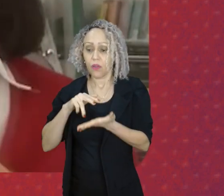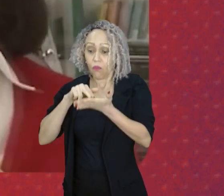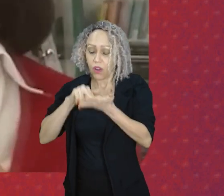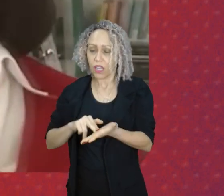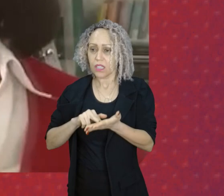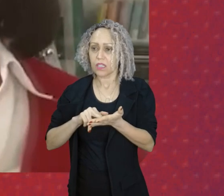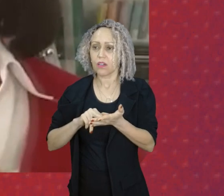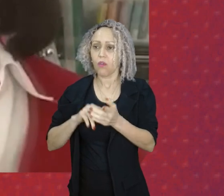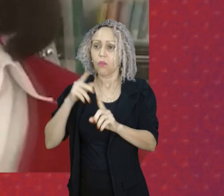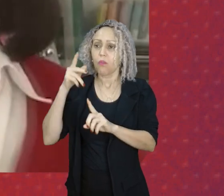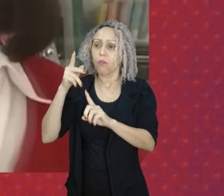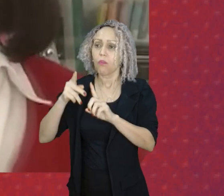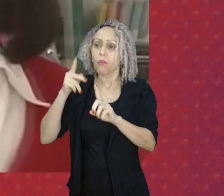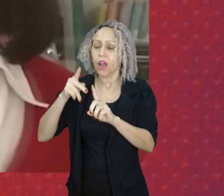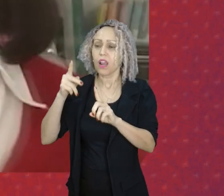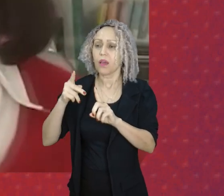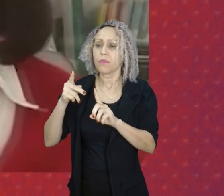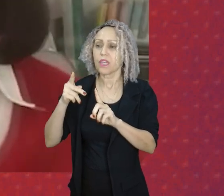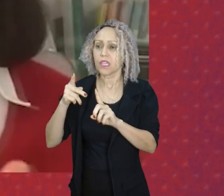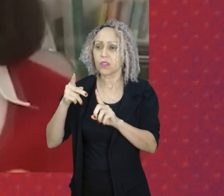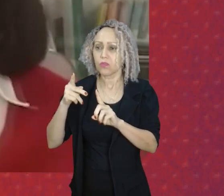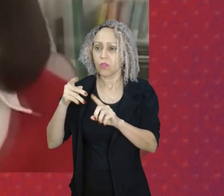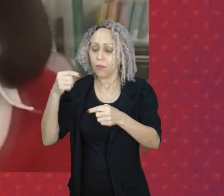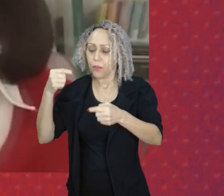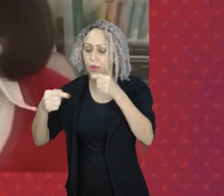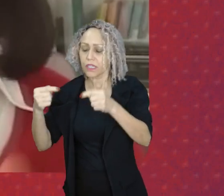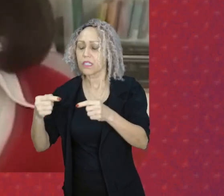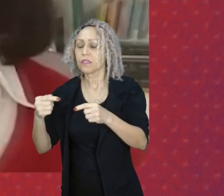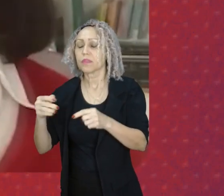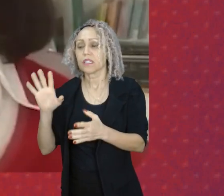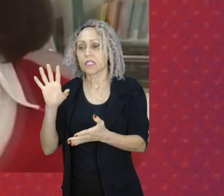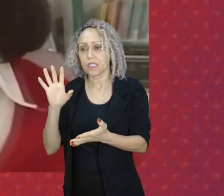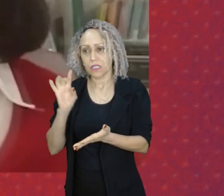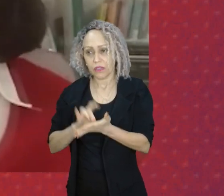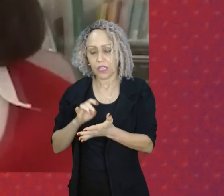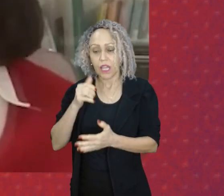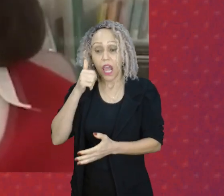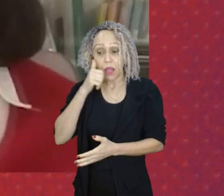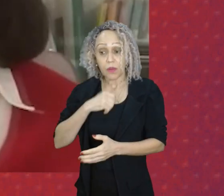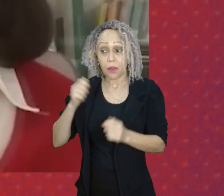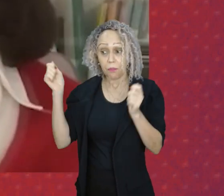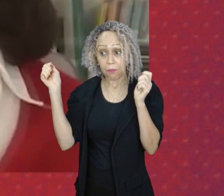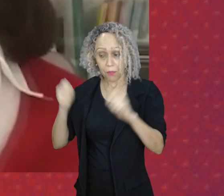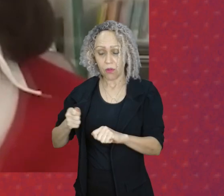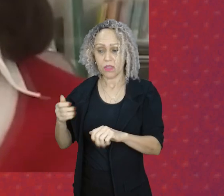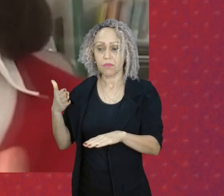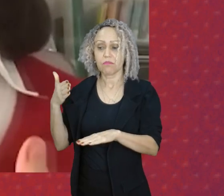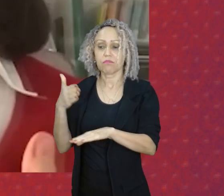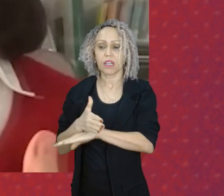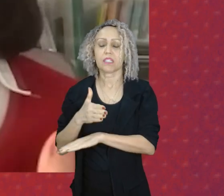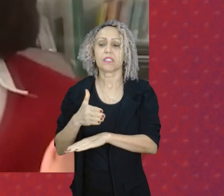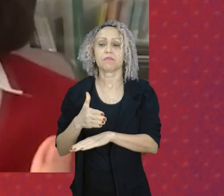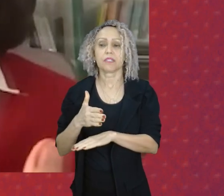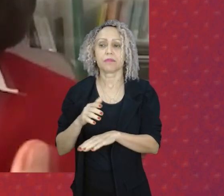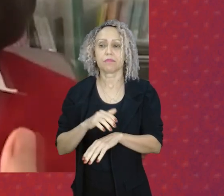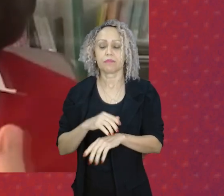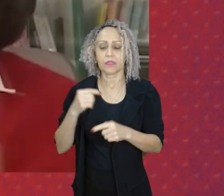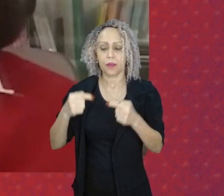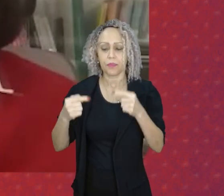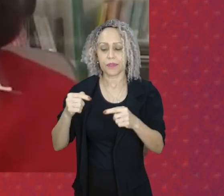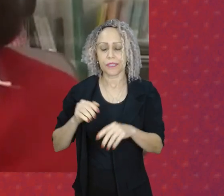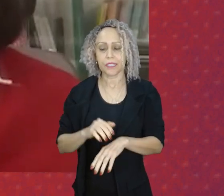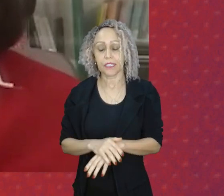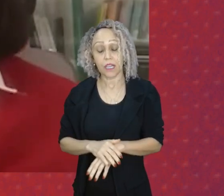as mulheres possam, de fato, ter essa participação. E, por fim, eu quero fazer